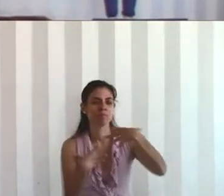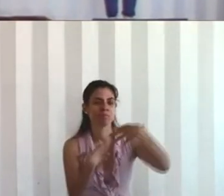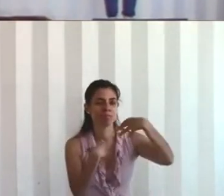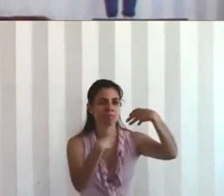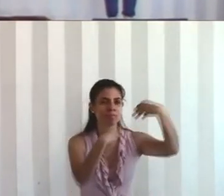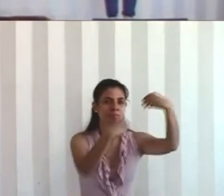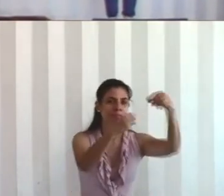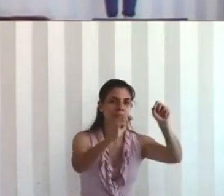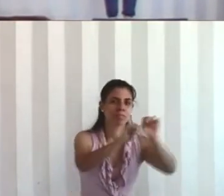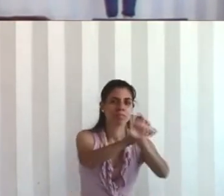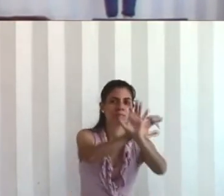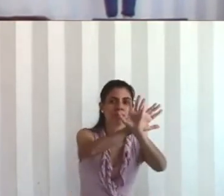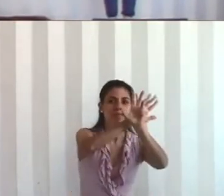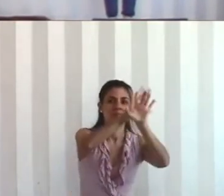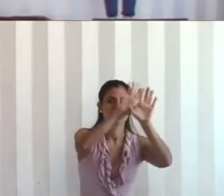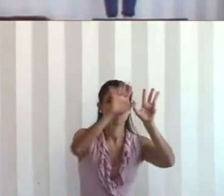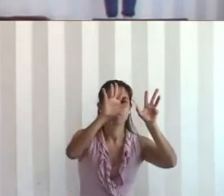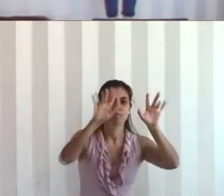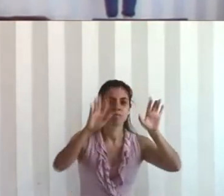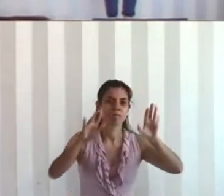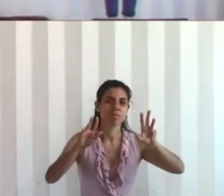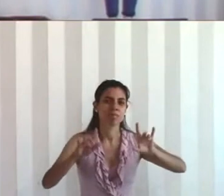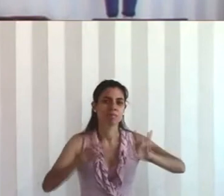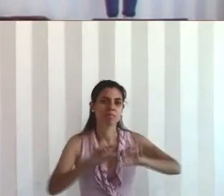A ele a